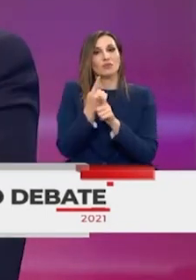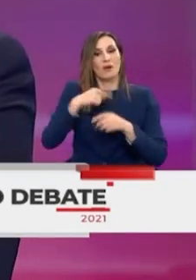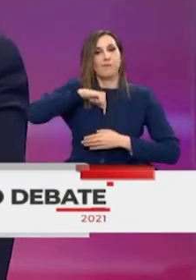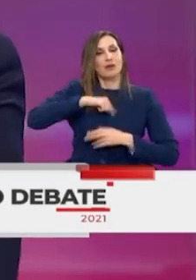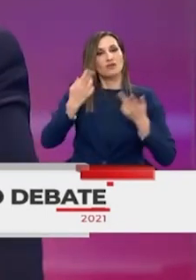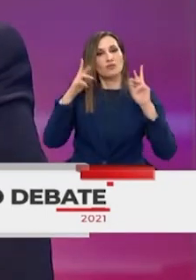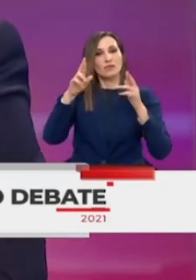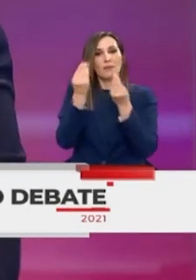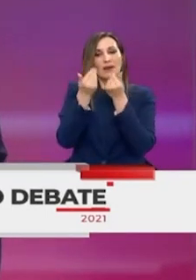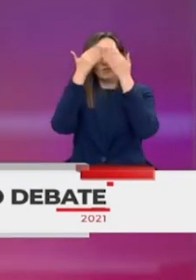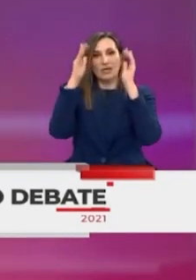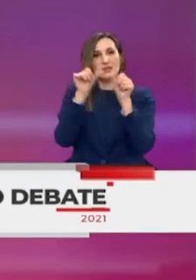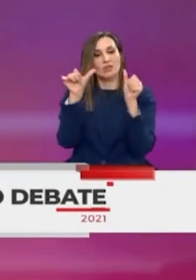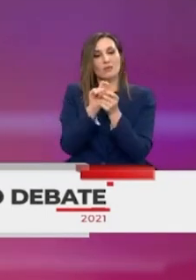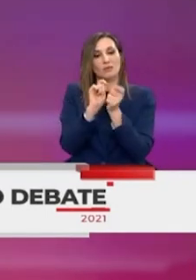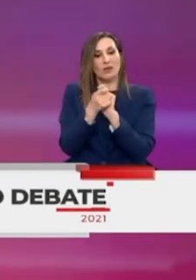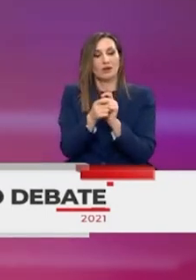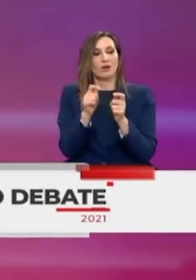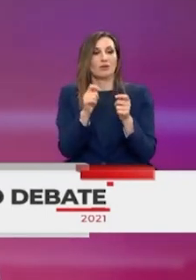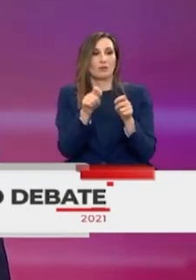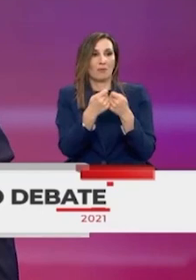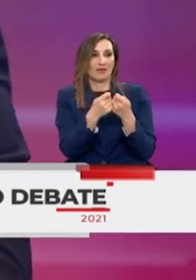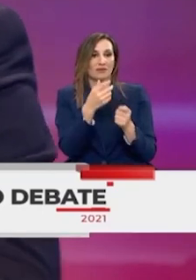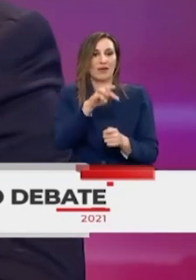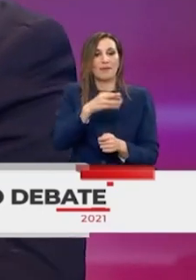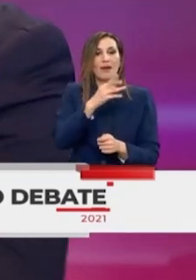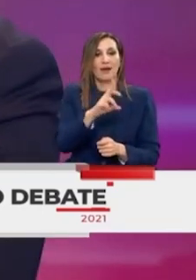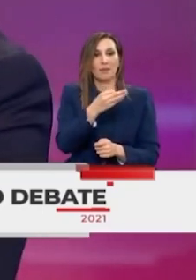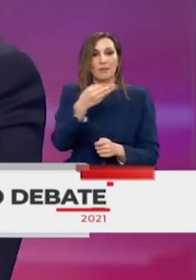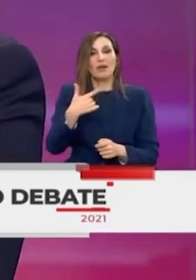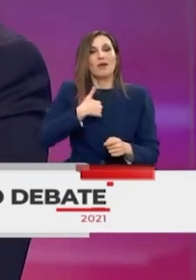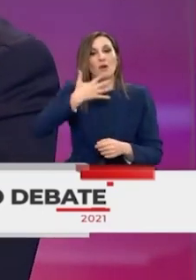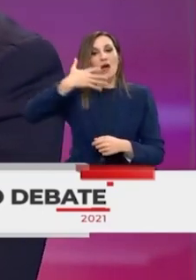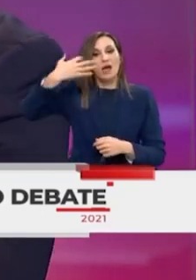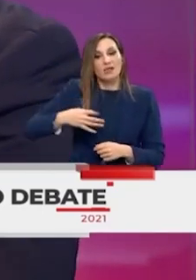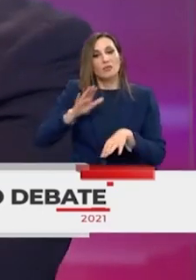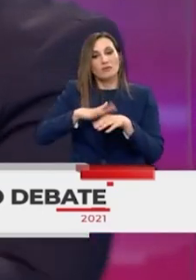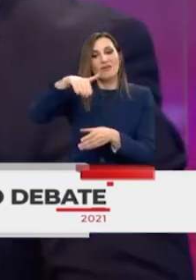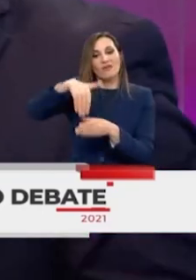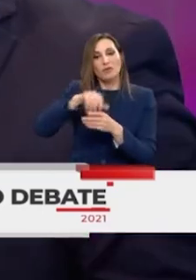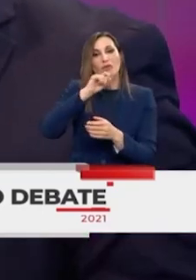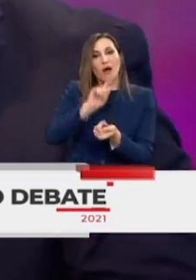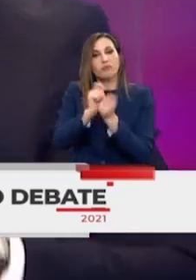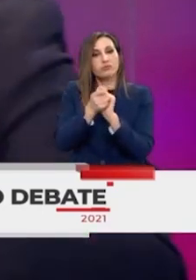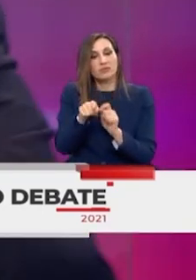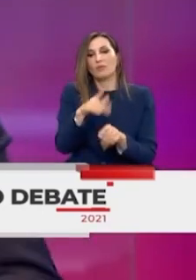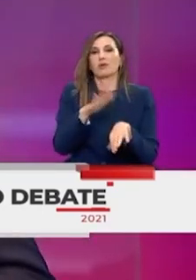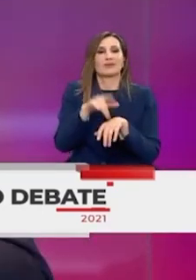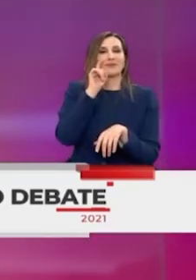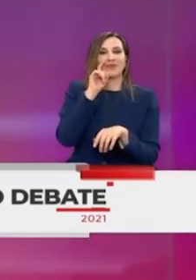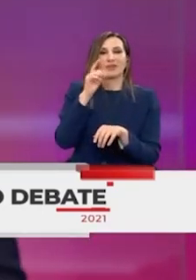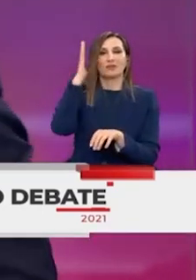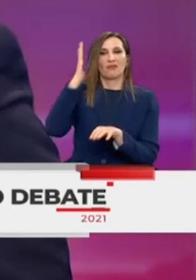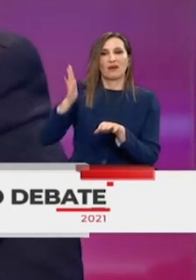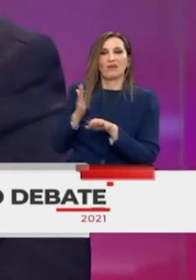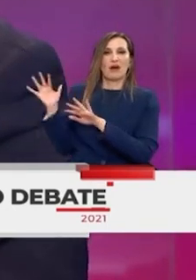de democraticamente mudar o regime. Ao contrário do partido em que militou a doutora Ana Gomes, eu acredito na mudança pelo voto. E por isso é que eu não defendo nenhuma ação armada, nem